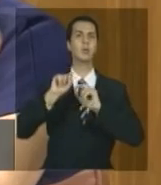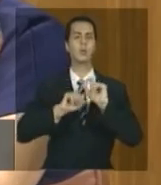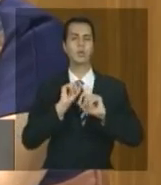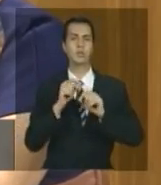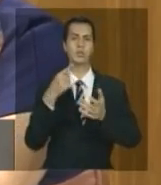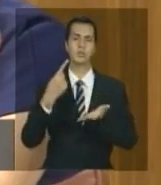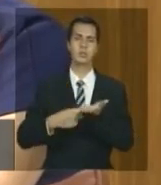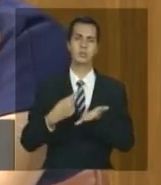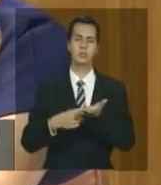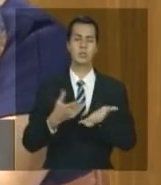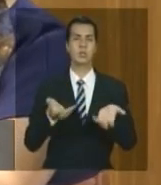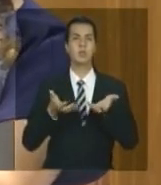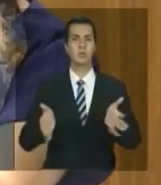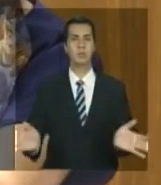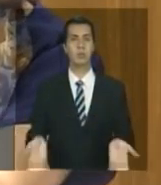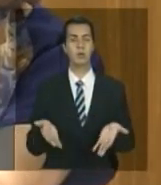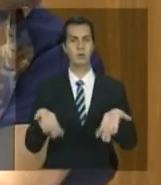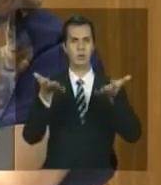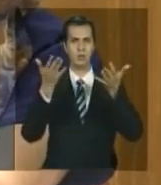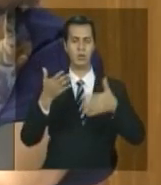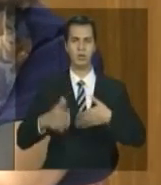de promover